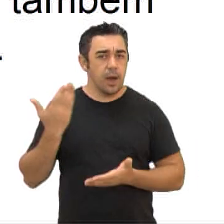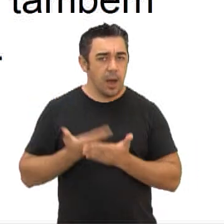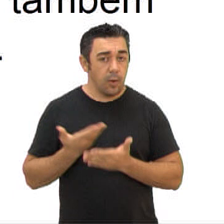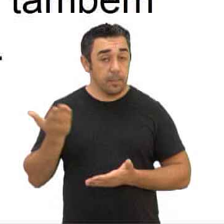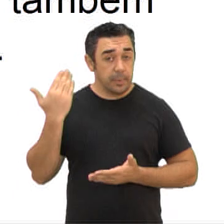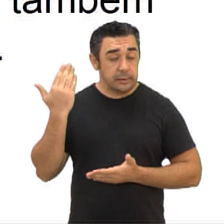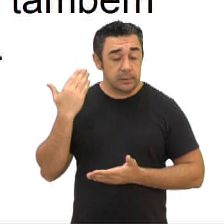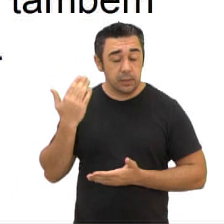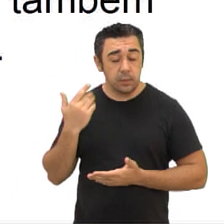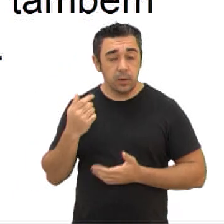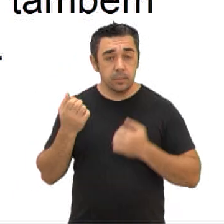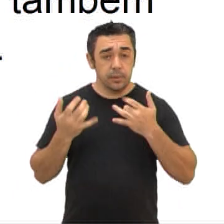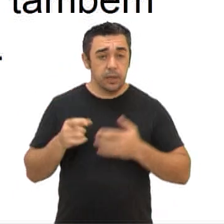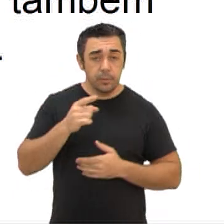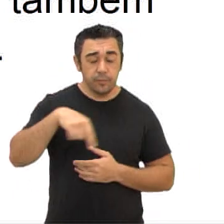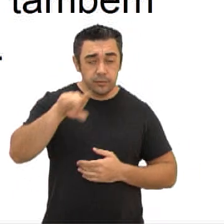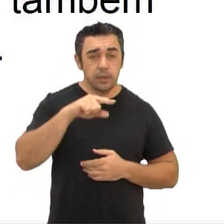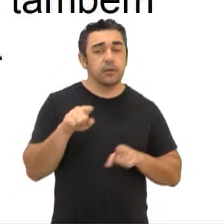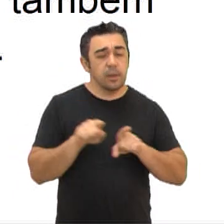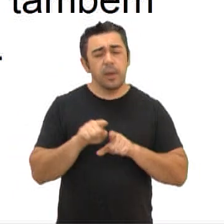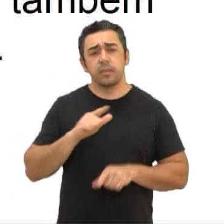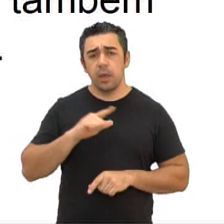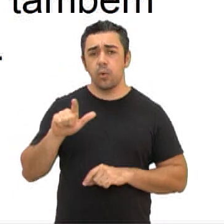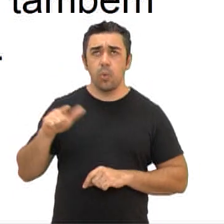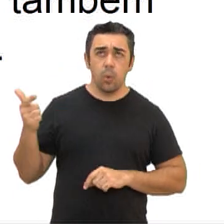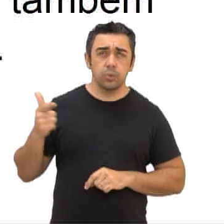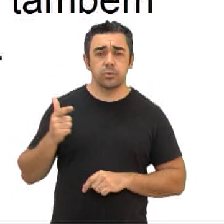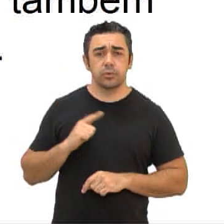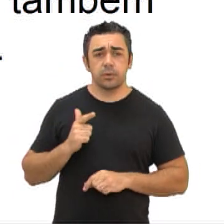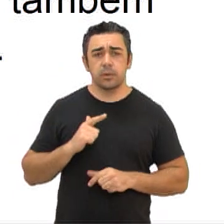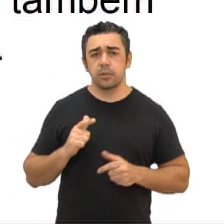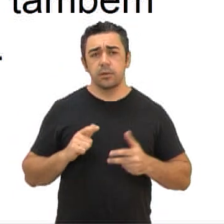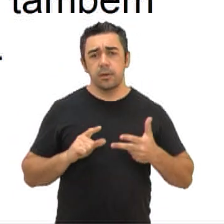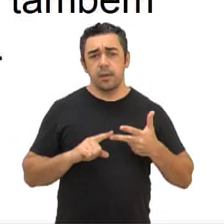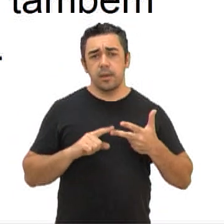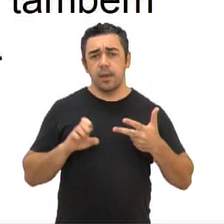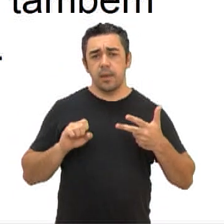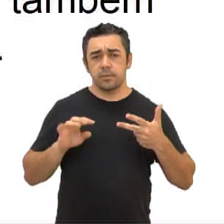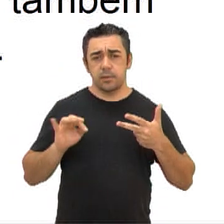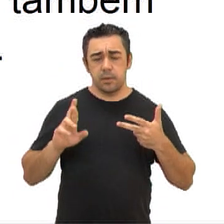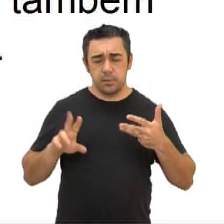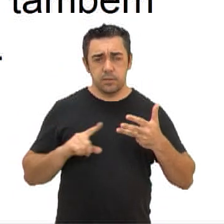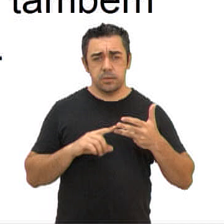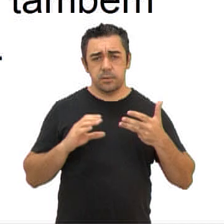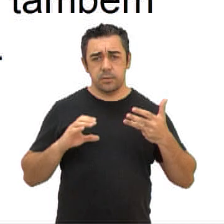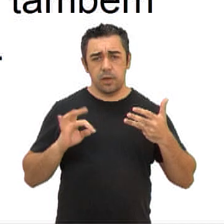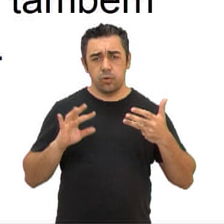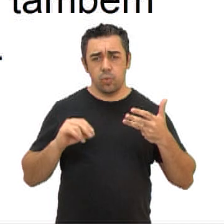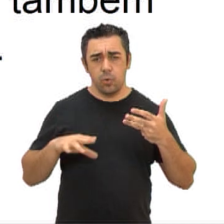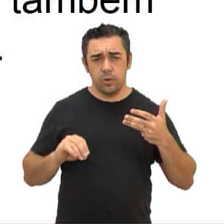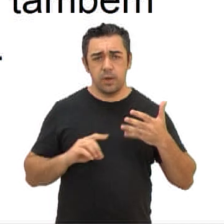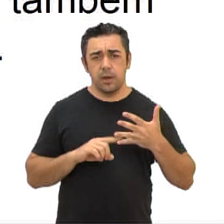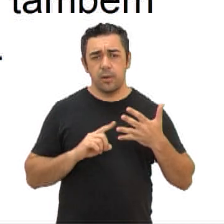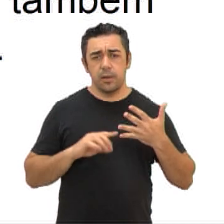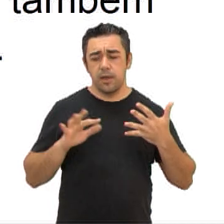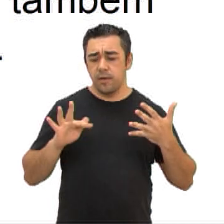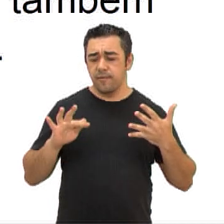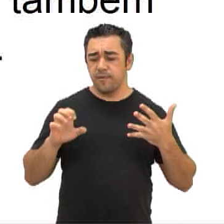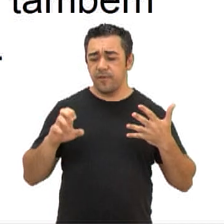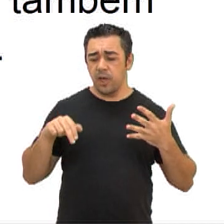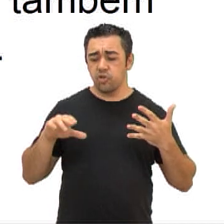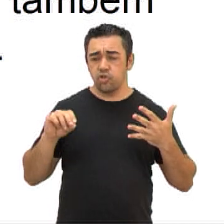passadas, certo? Mas também existem outros, como os tios ésteres, cetonas e os